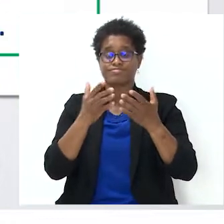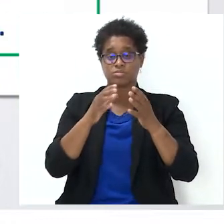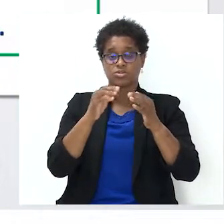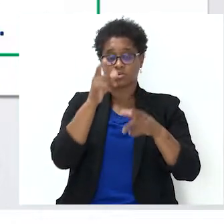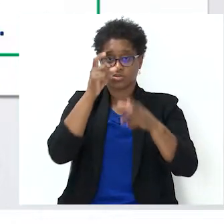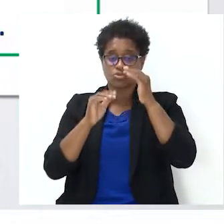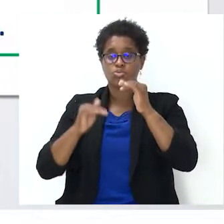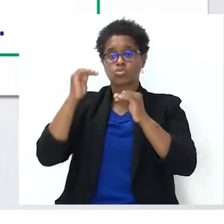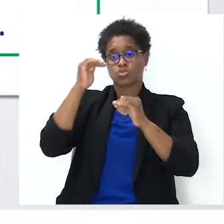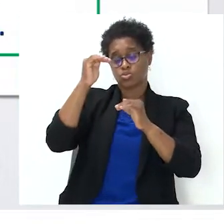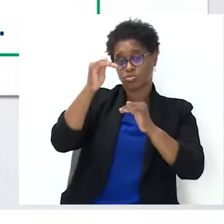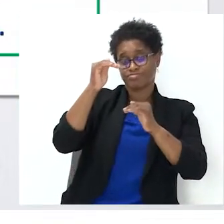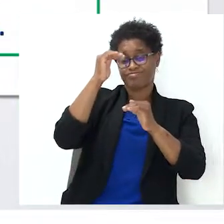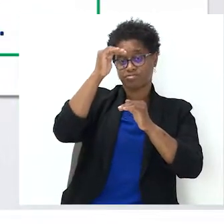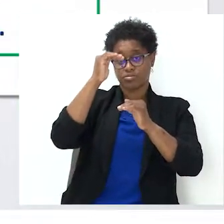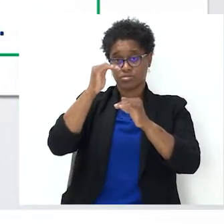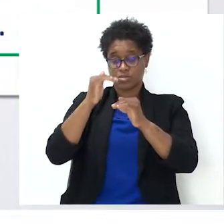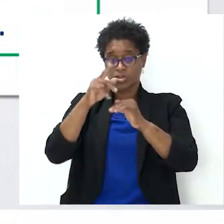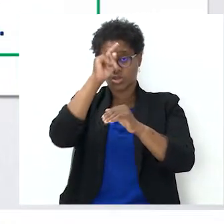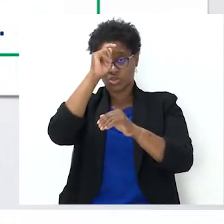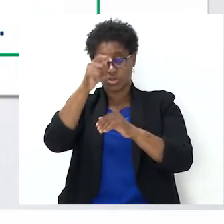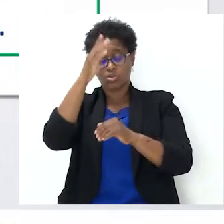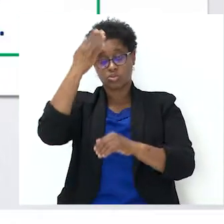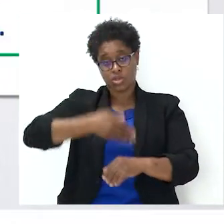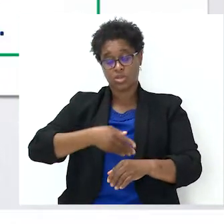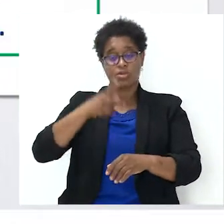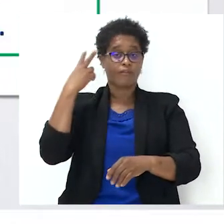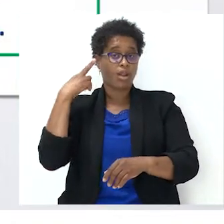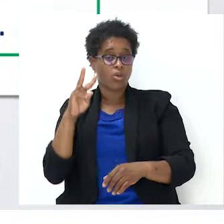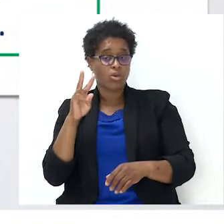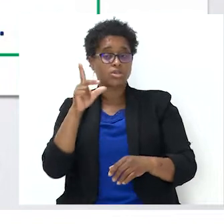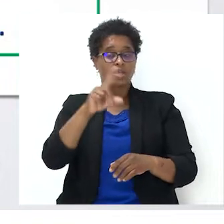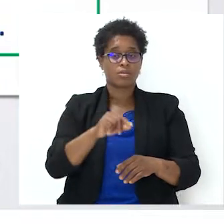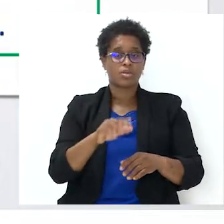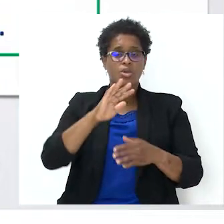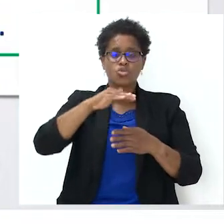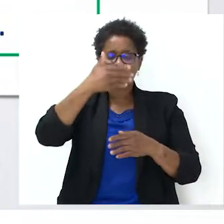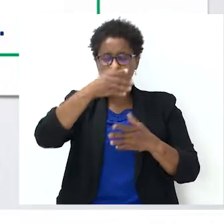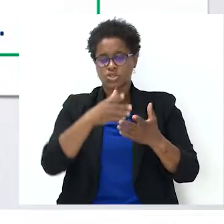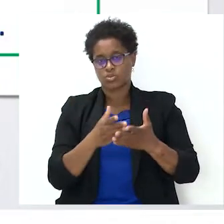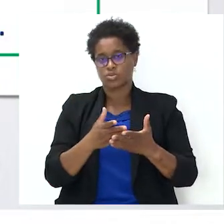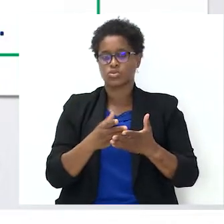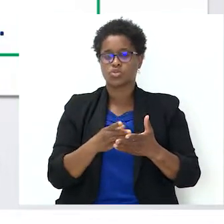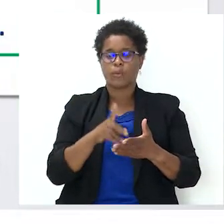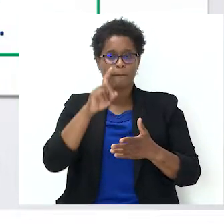soberania respeitam os direitos, os valores e os princípios previstos